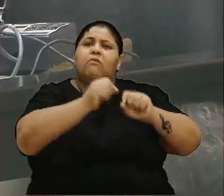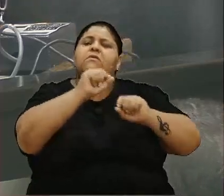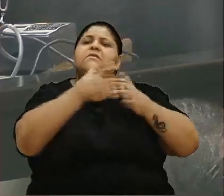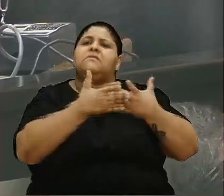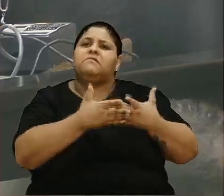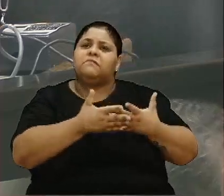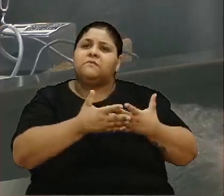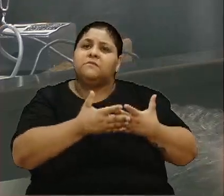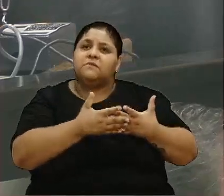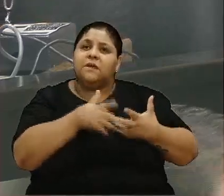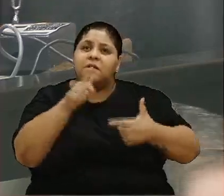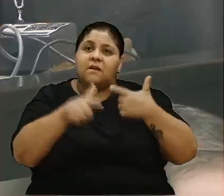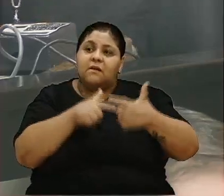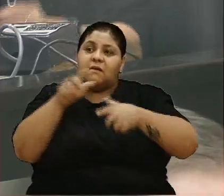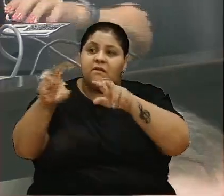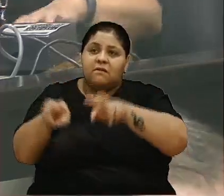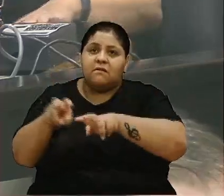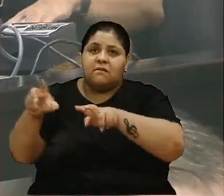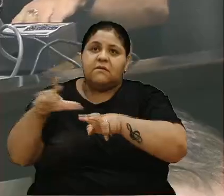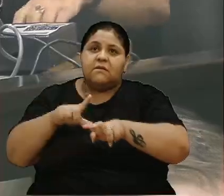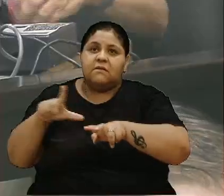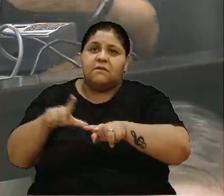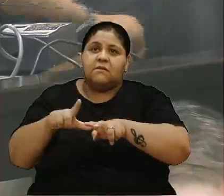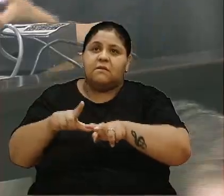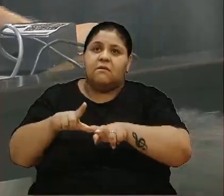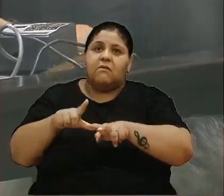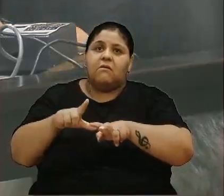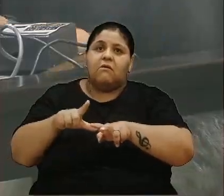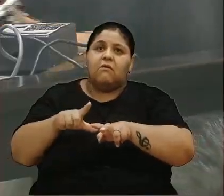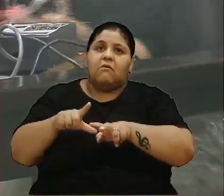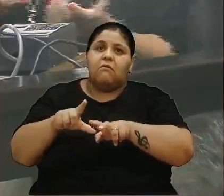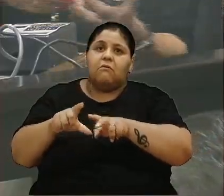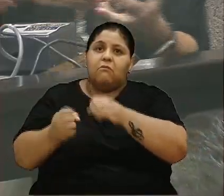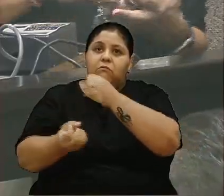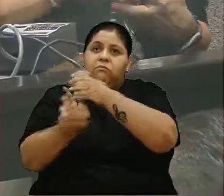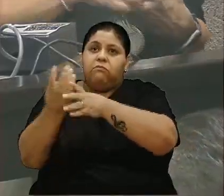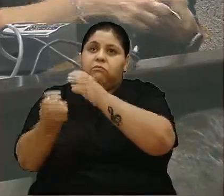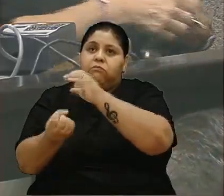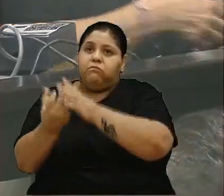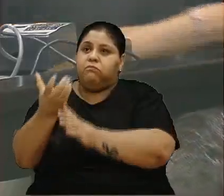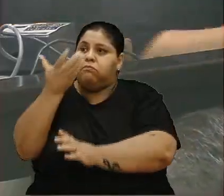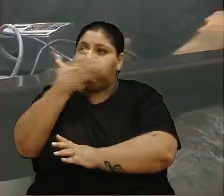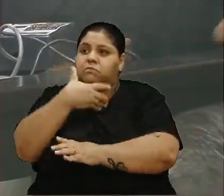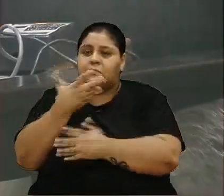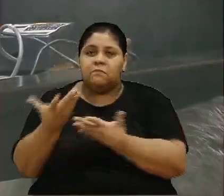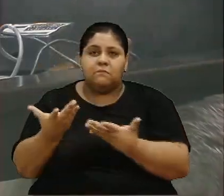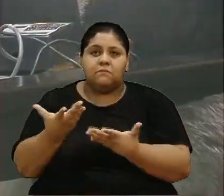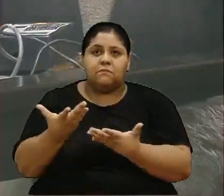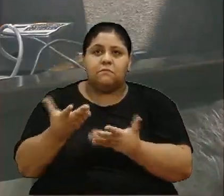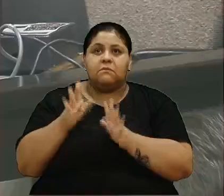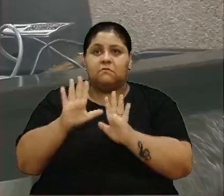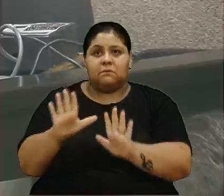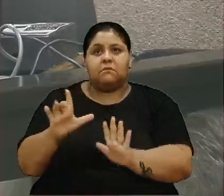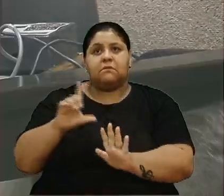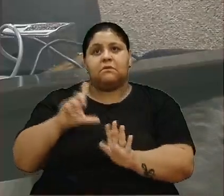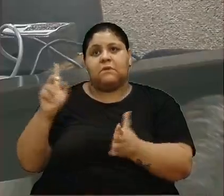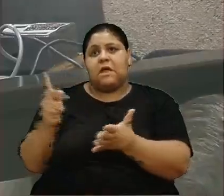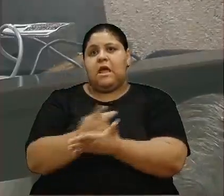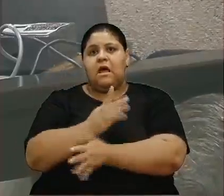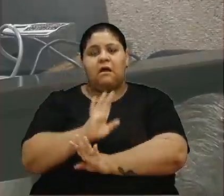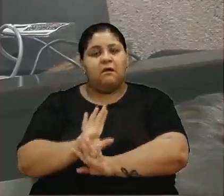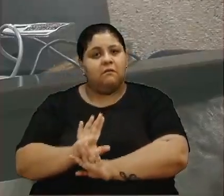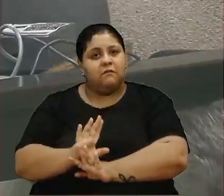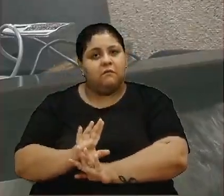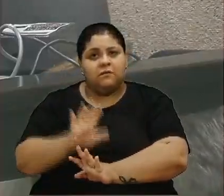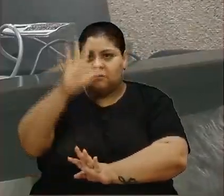Ele é agricultor, ele tem plantação de maçã, ele é produtor. Então, gente, pera lá, a gente está errado.